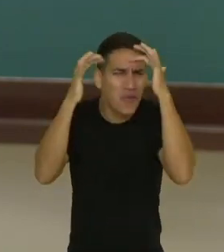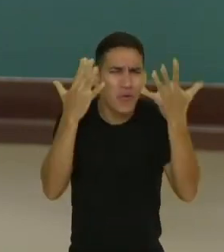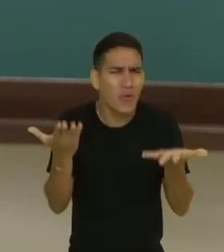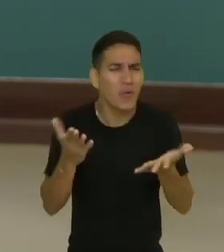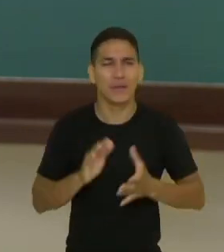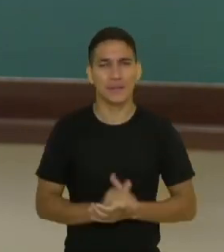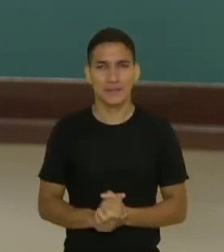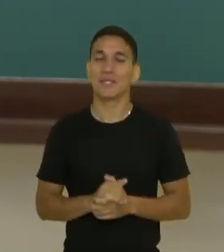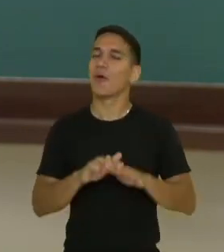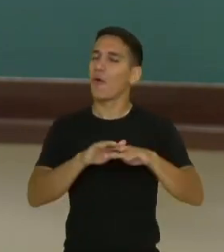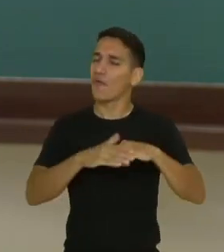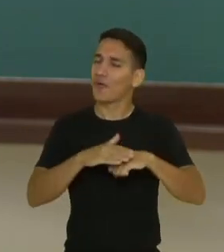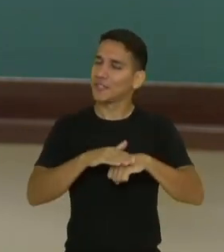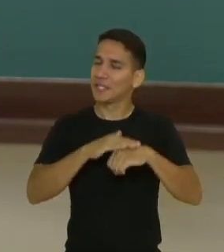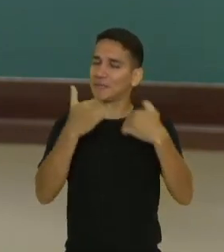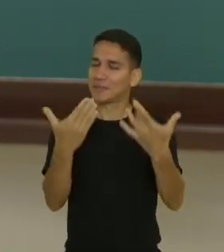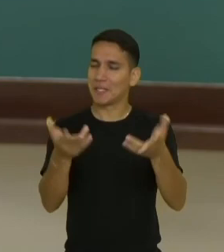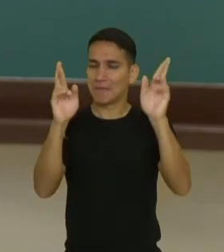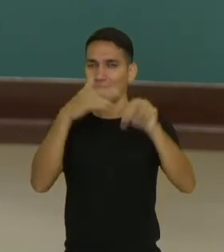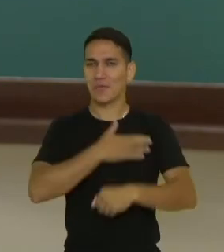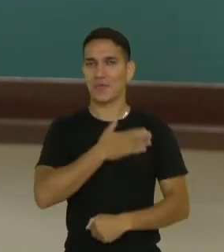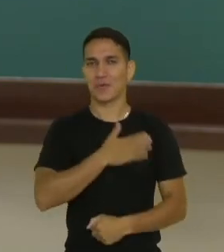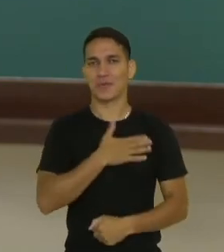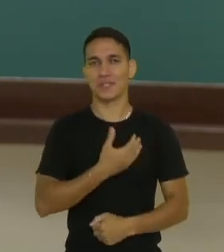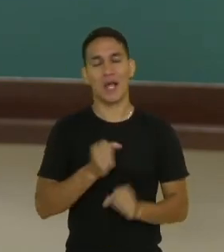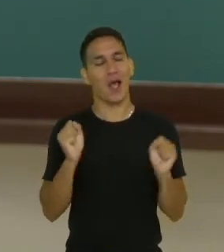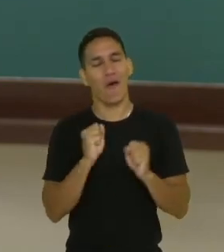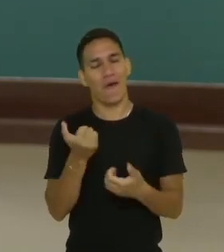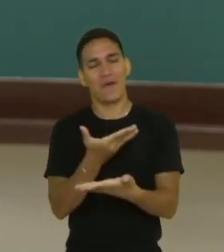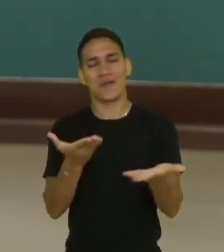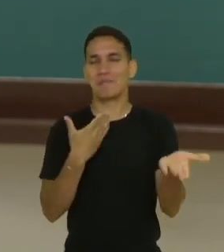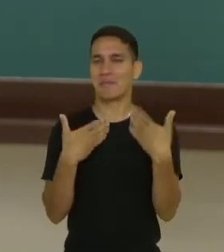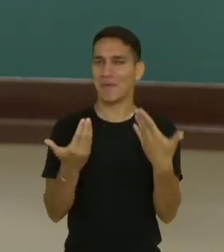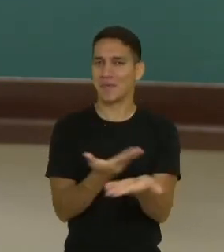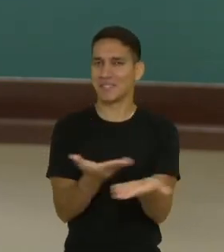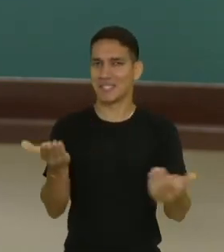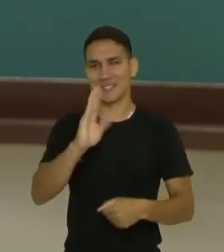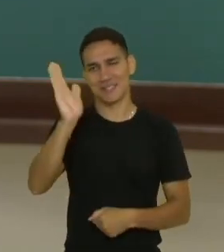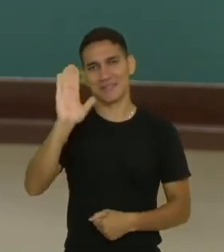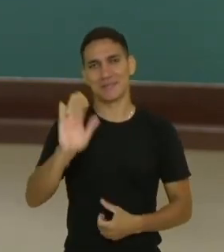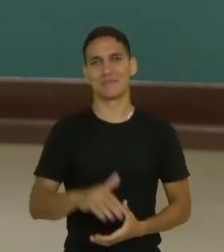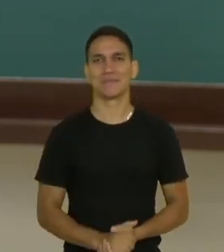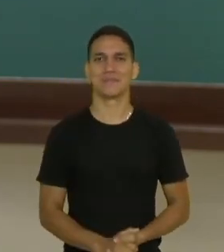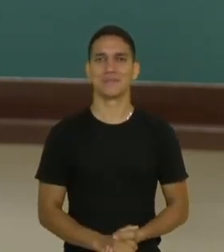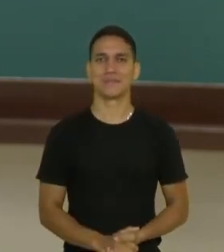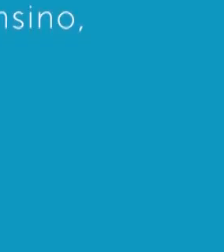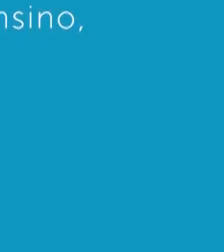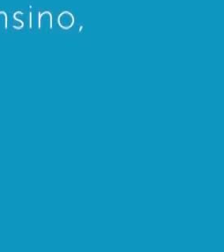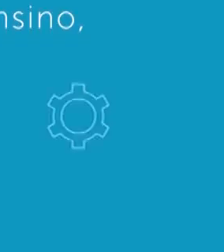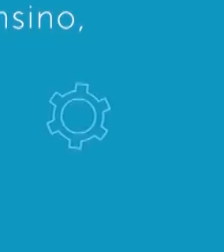Conversamos sobre isso. Espero que vocês tenham gostado. Adorei estar aqui conversando com vocês hoje. Até mais!